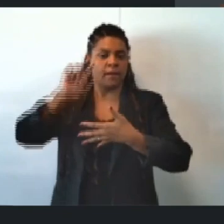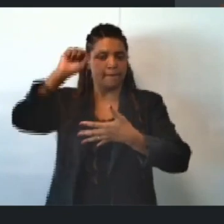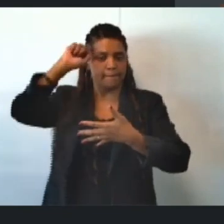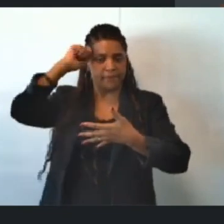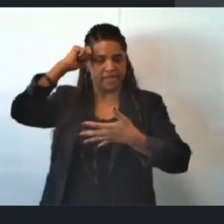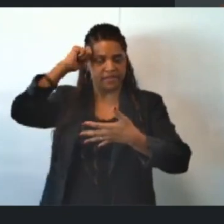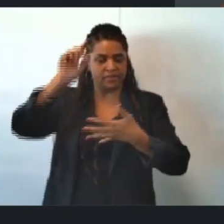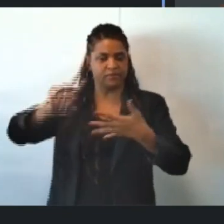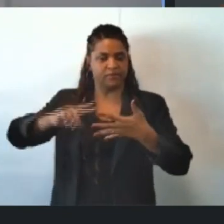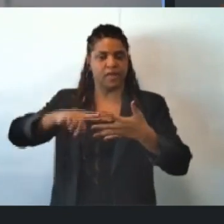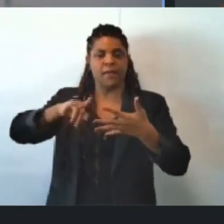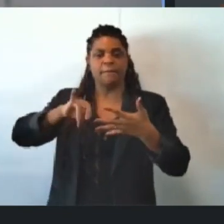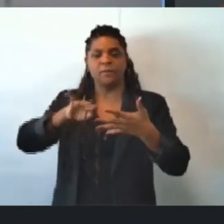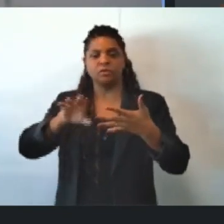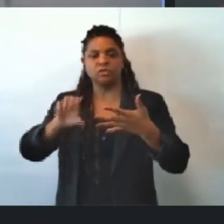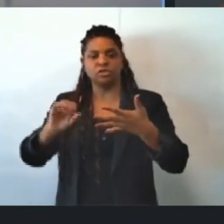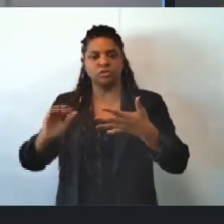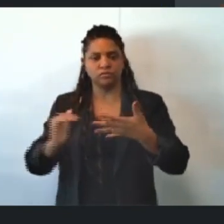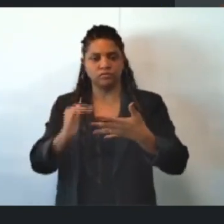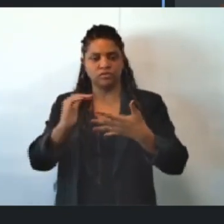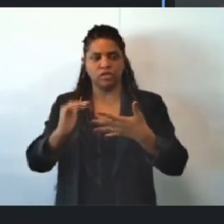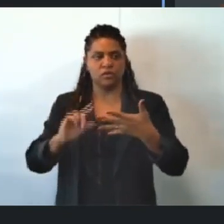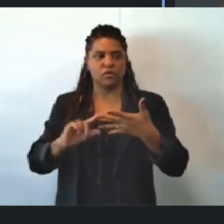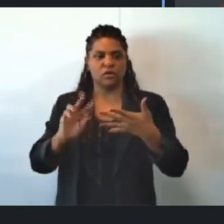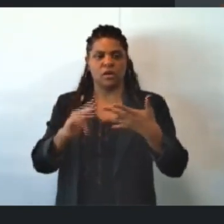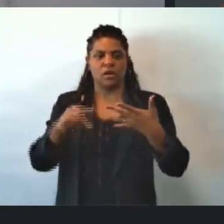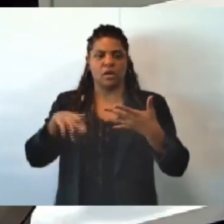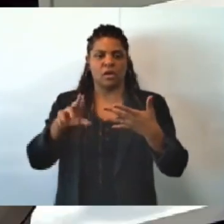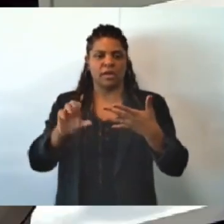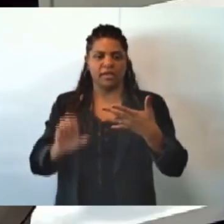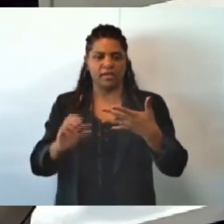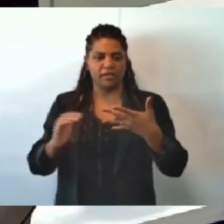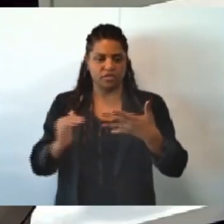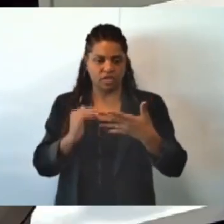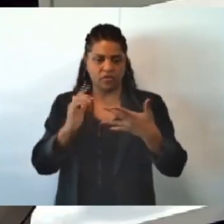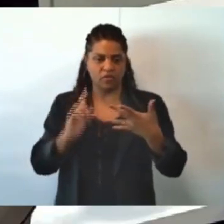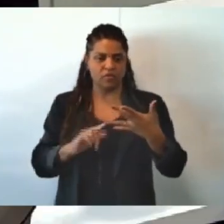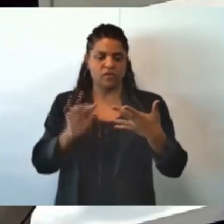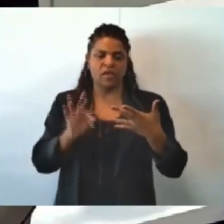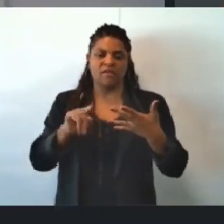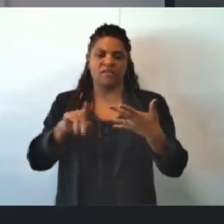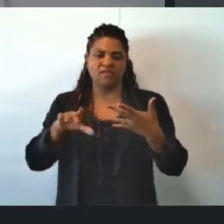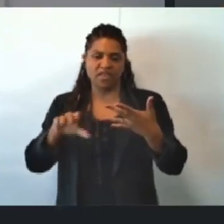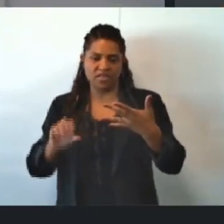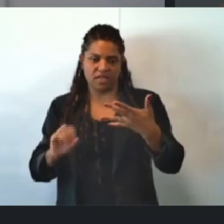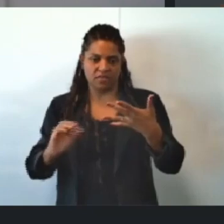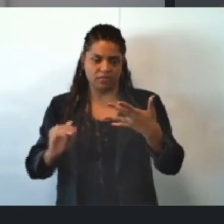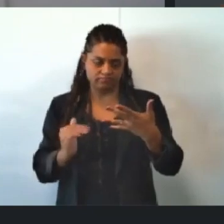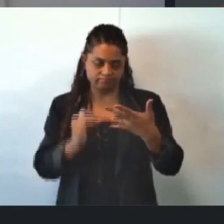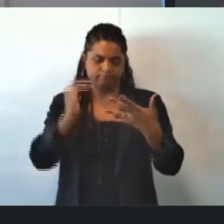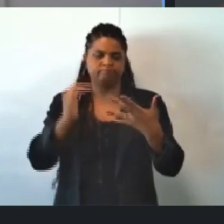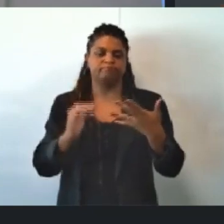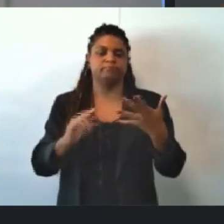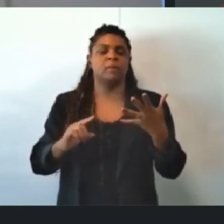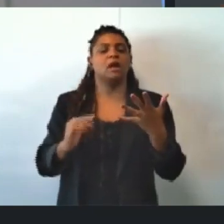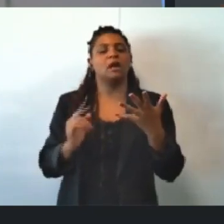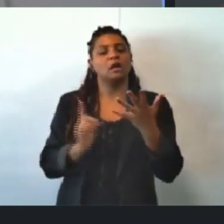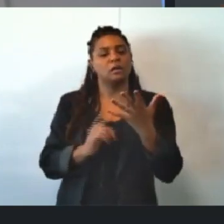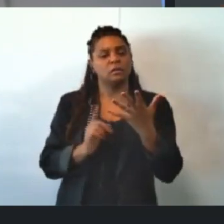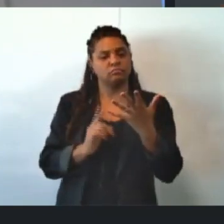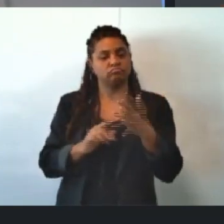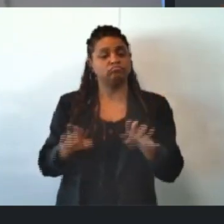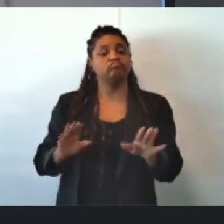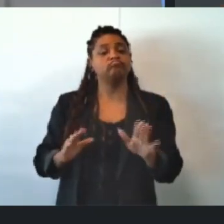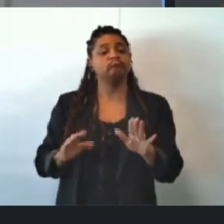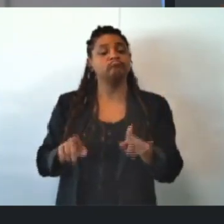De acordo. Henrique Braga. De acordo. Fernando Luiz. Com requerimento. Eu também estou de acordo com o